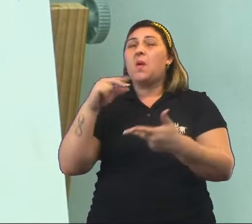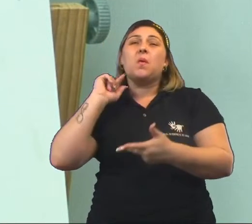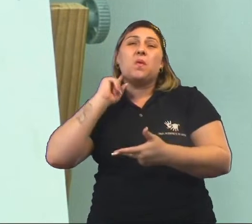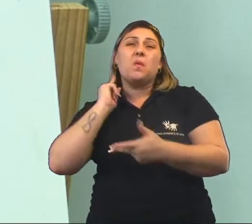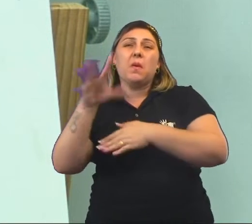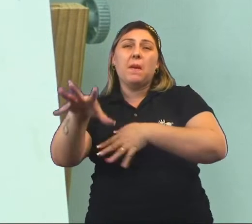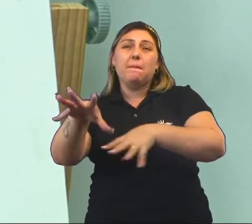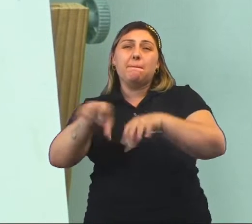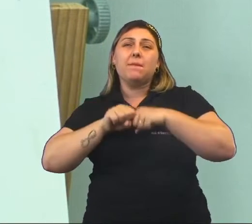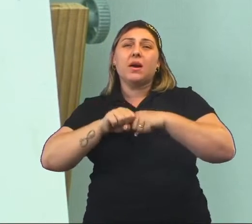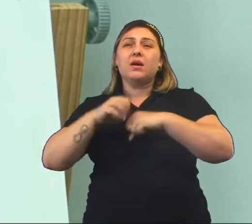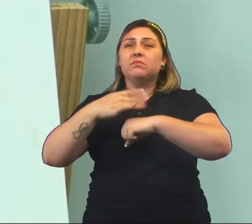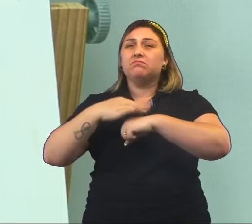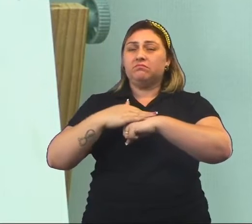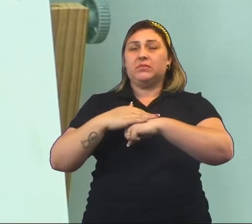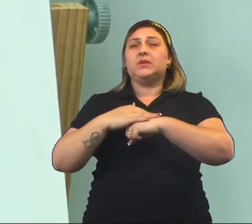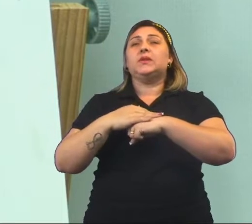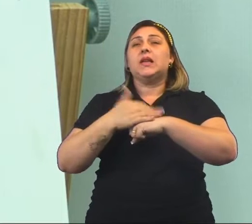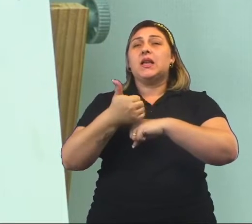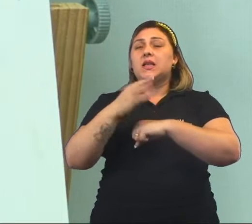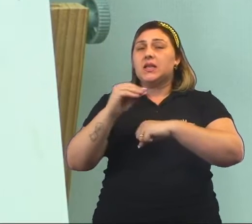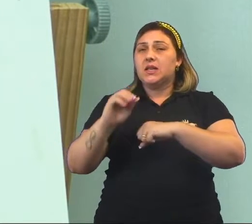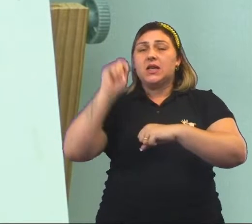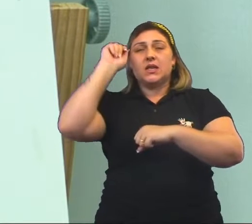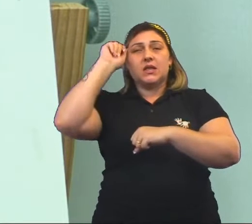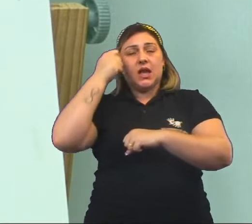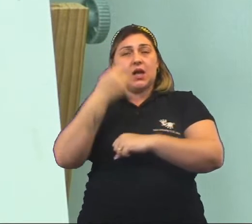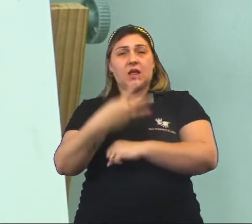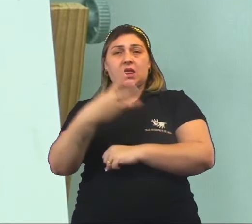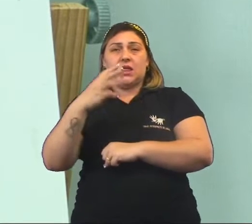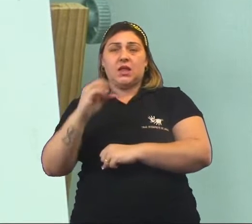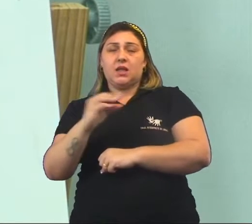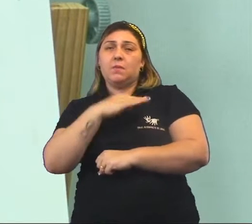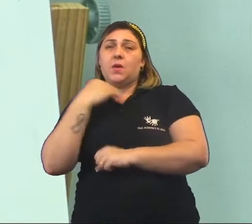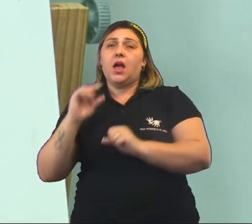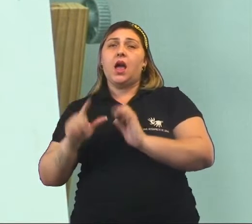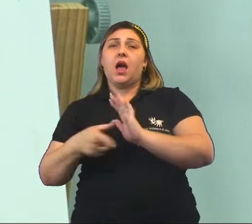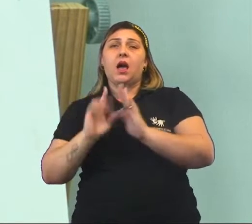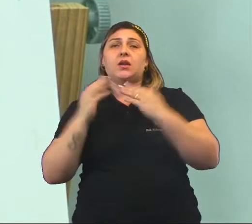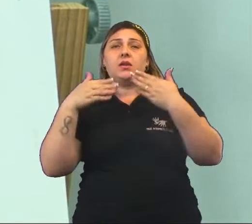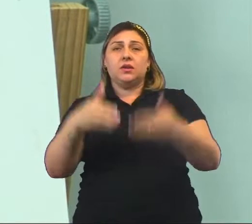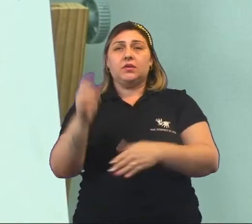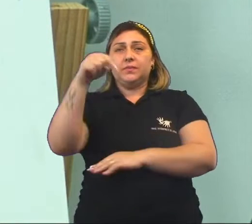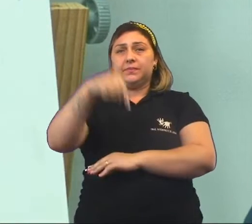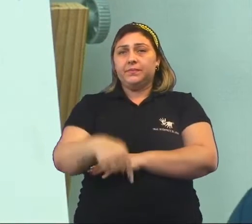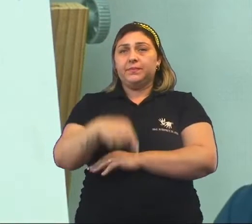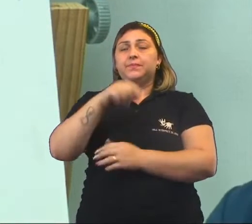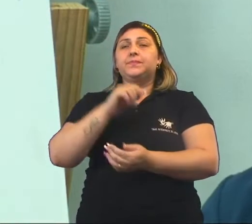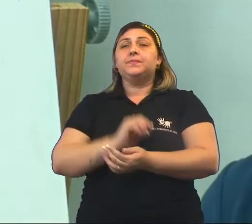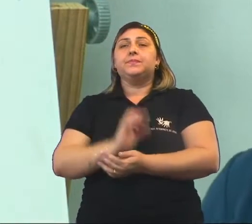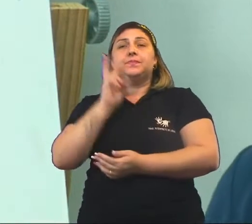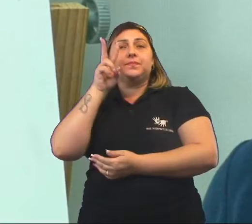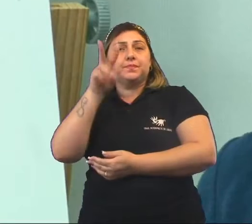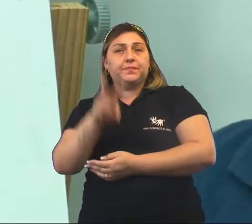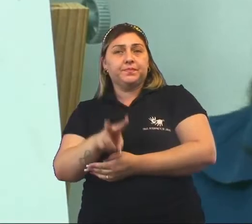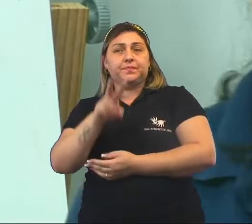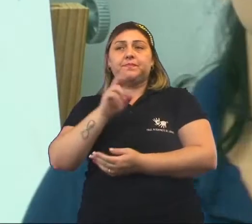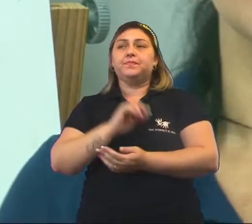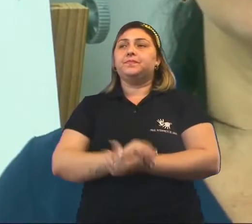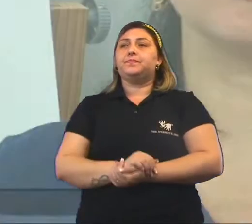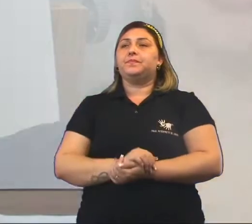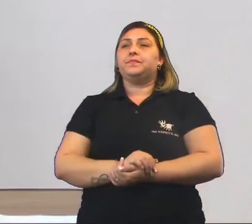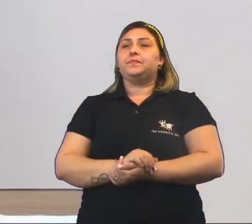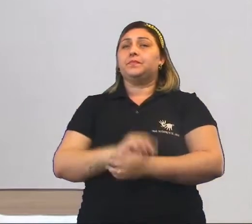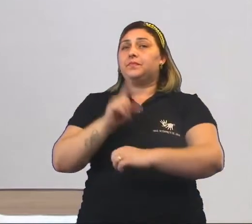contraindo doenças. A cada 100 negros, 40 morriam antes de chegar aqui. Então, a gente vê